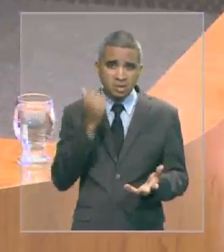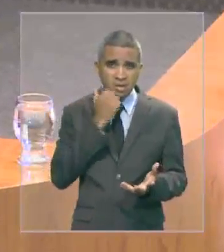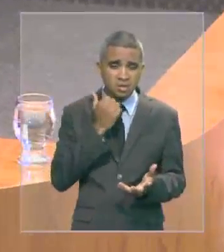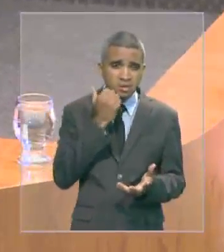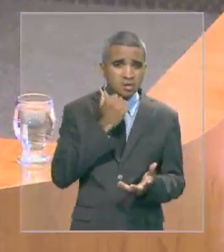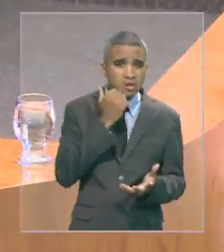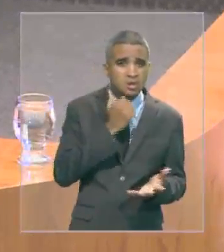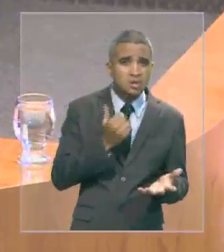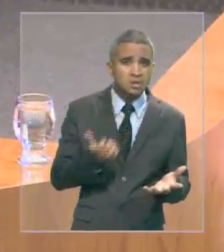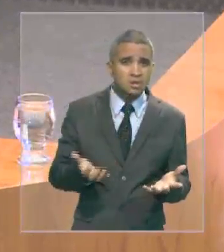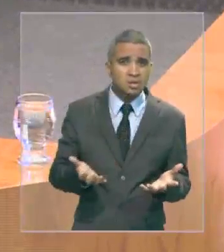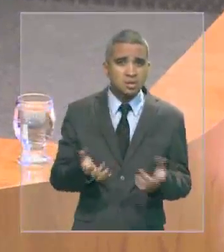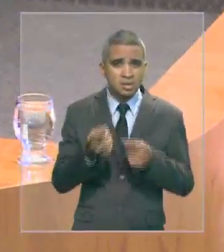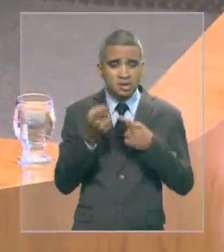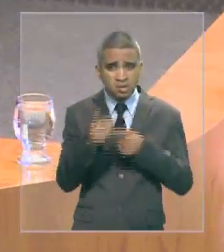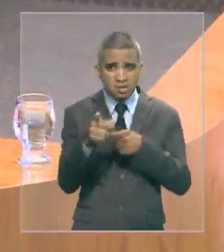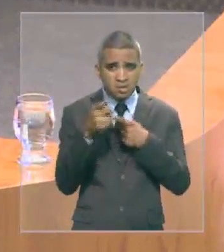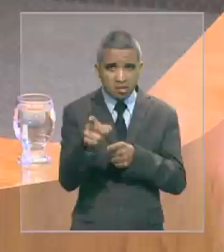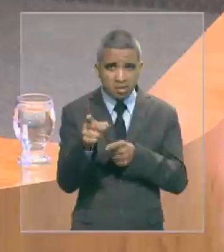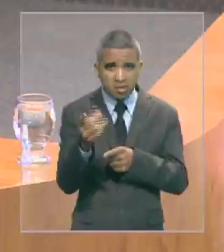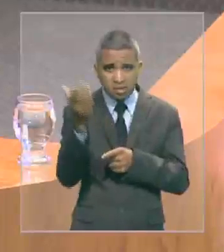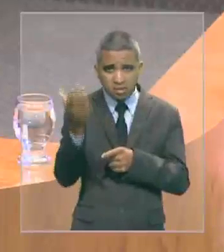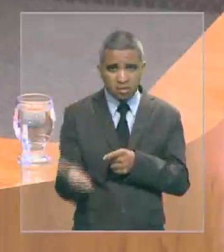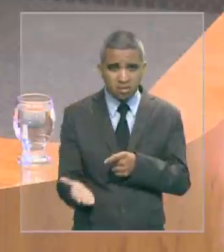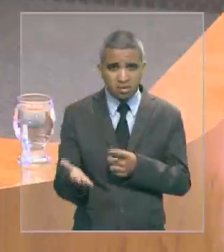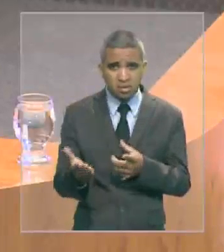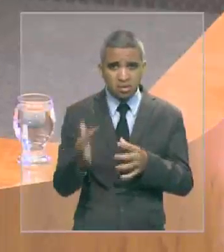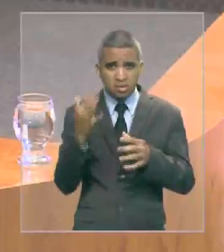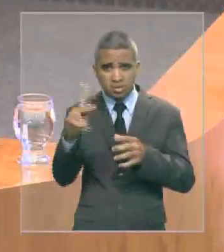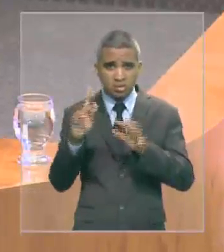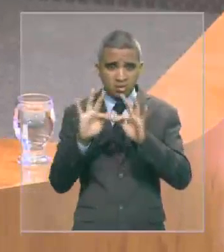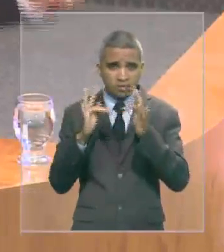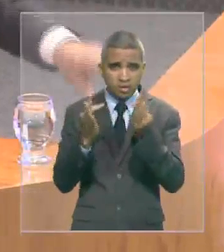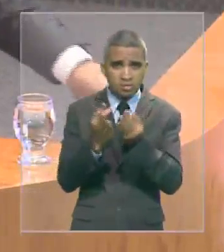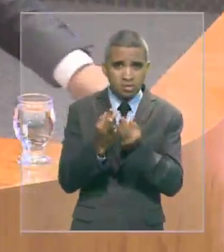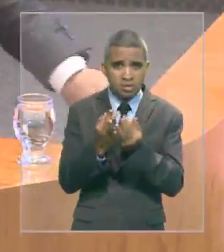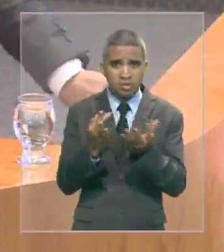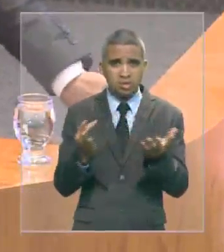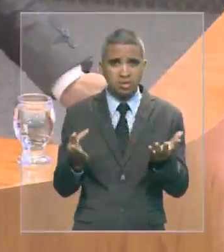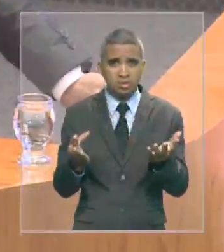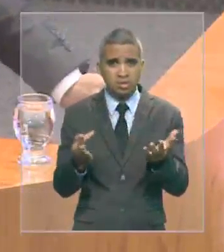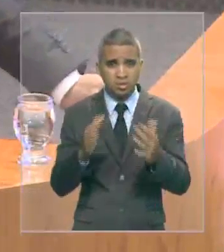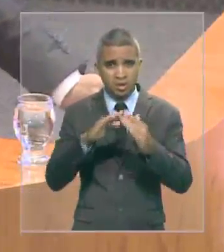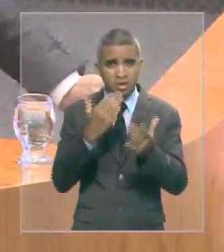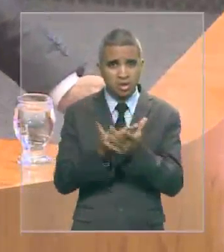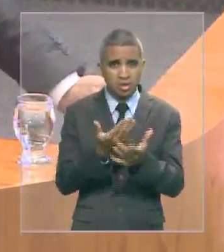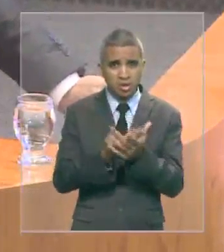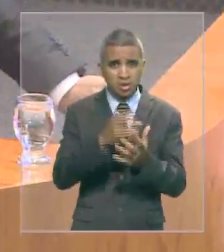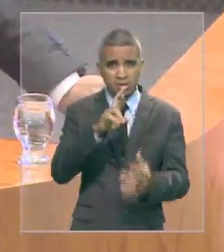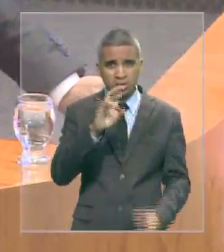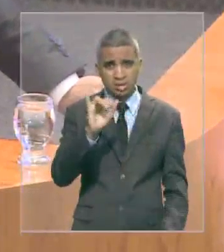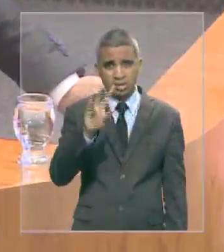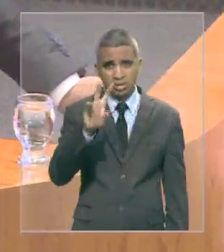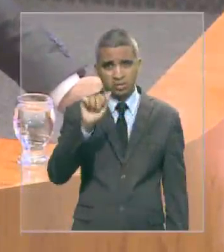atrapalhar, de perseguir Vossa Excelência, a sua família, com a escola Rivana Berenice?